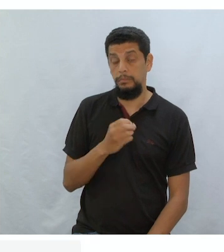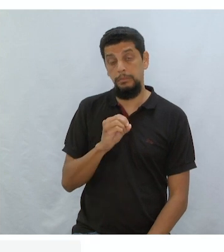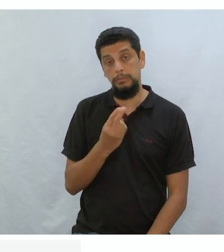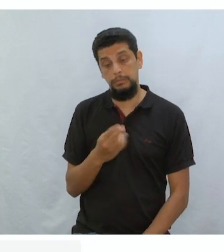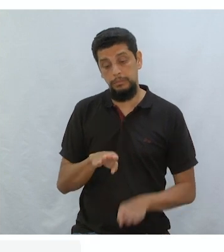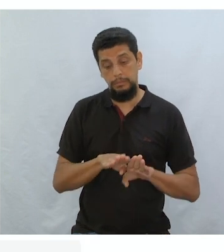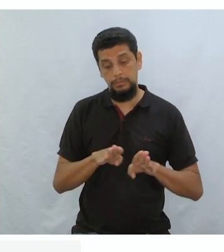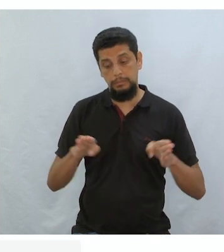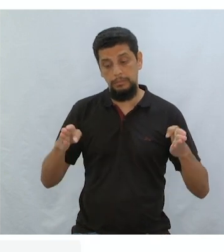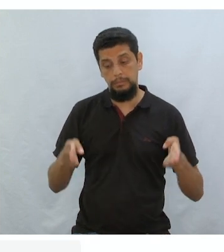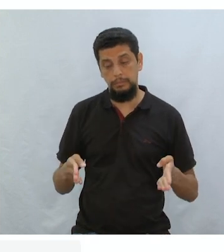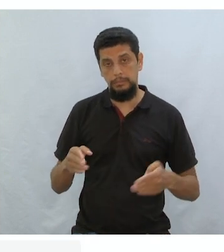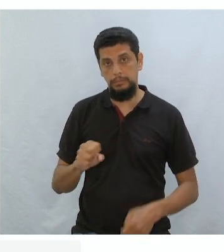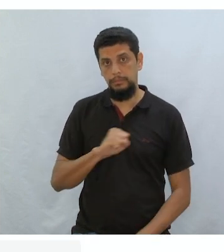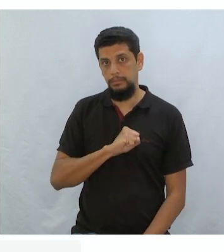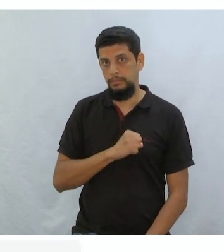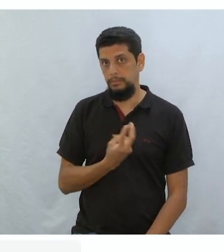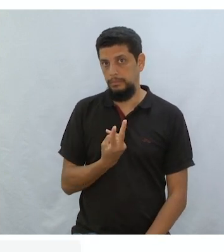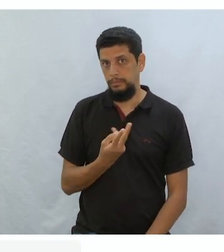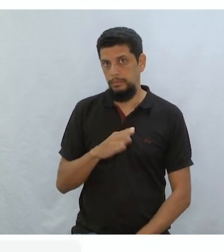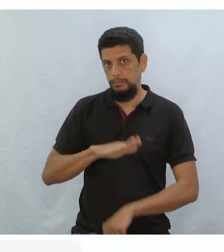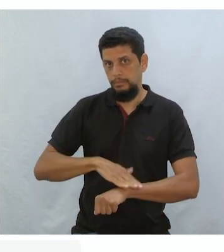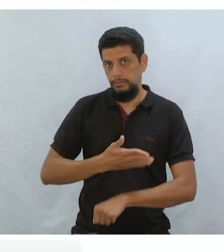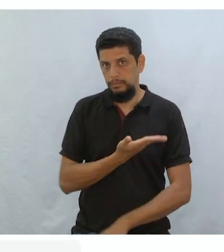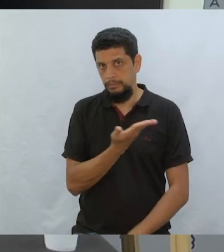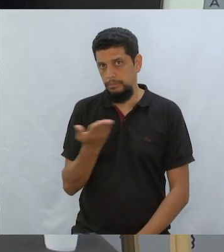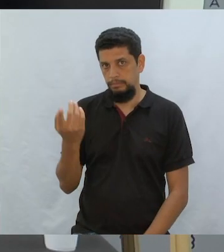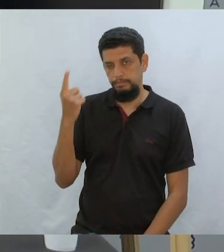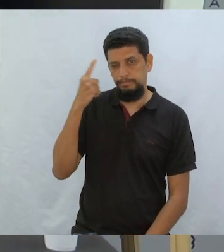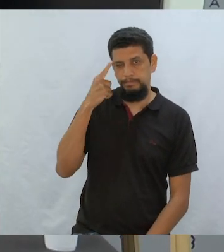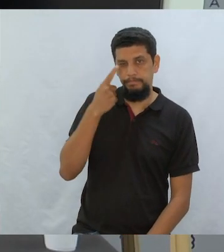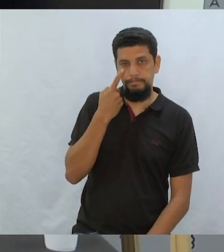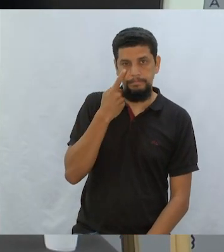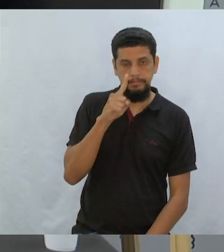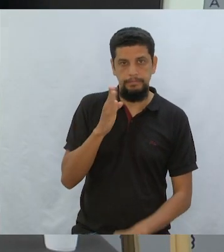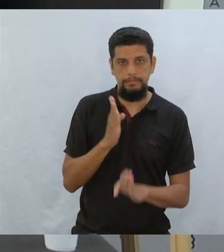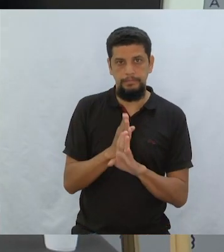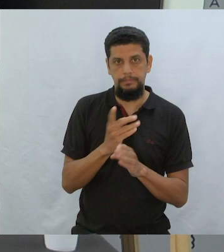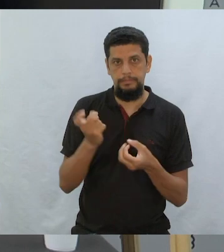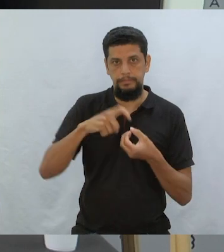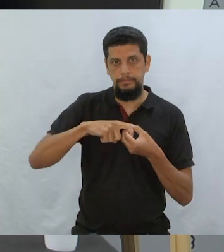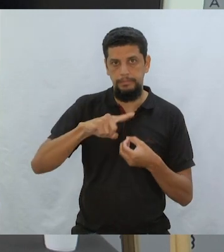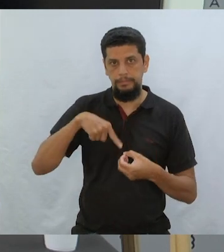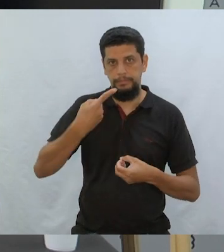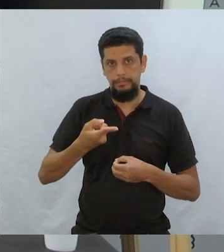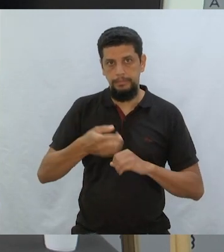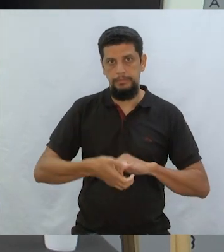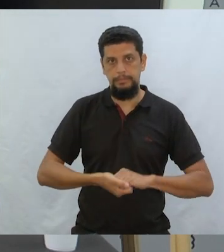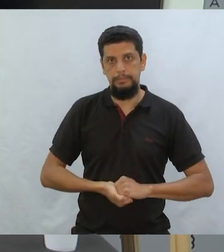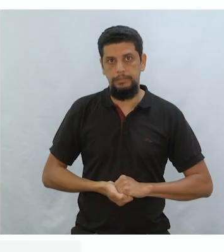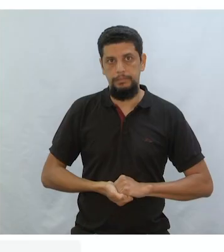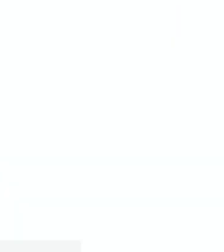ou a mesa número 2? Vou dar um tempinho para você tentar descobrir e já já eu volto.